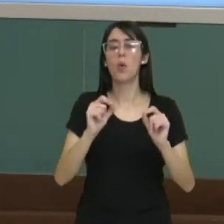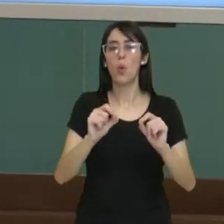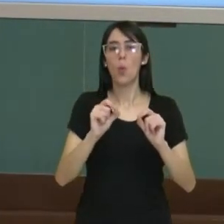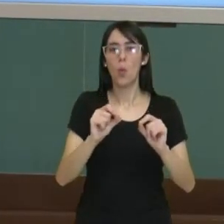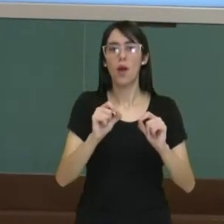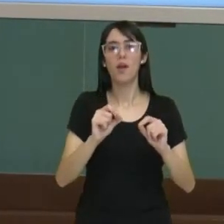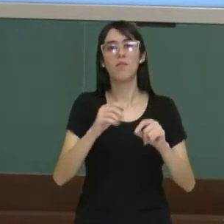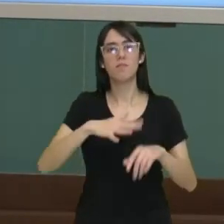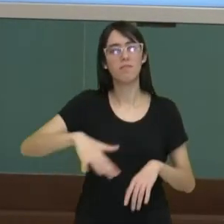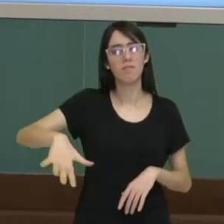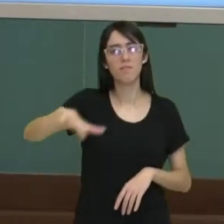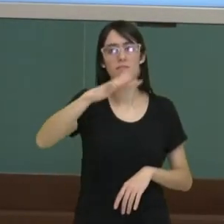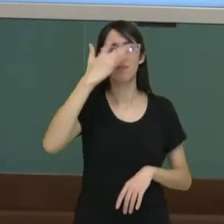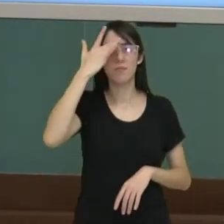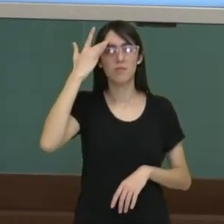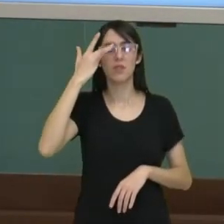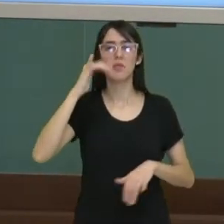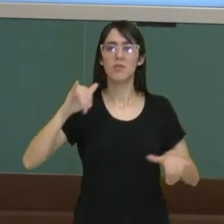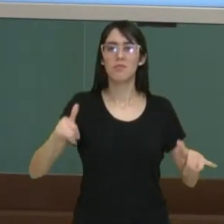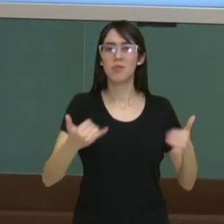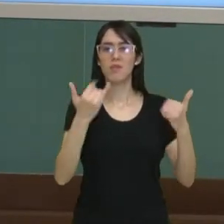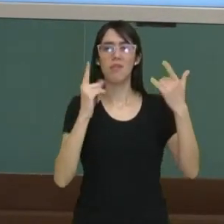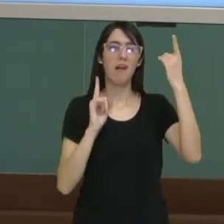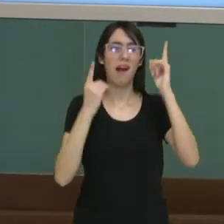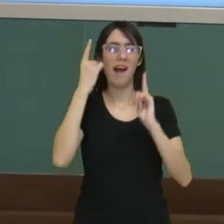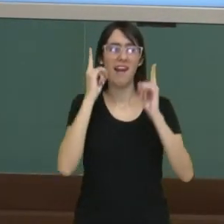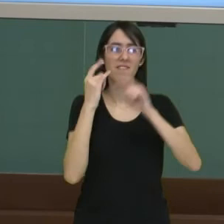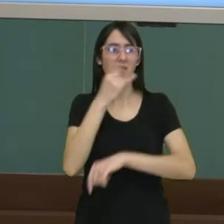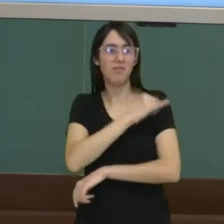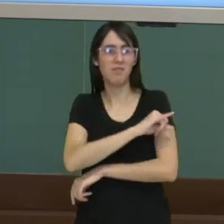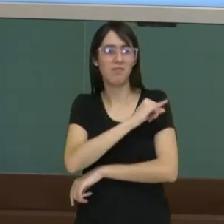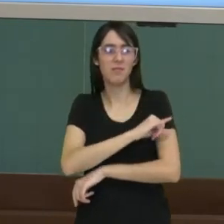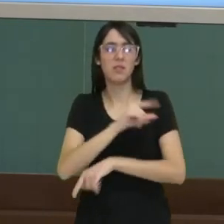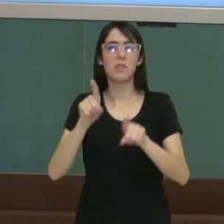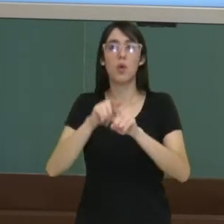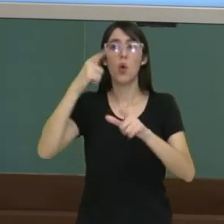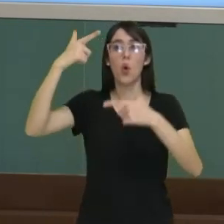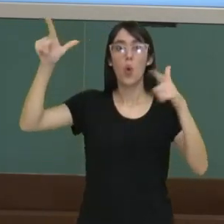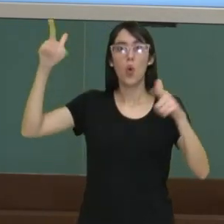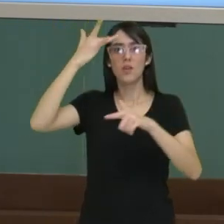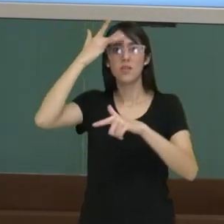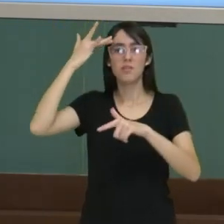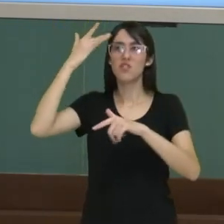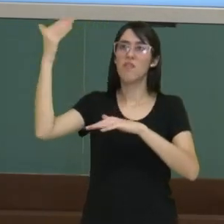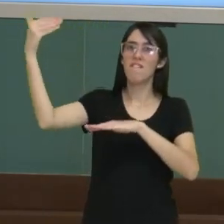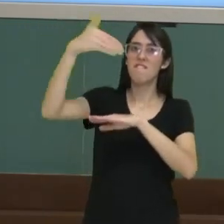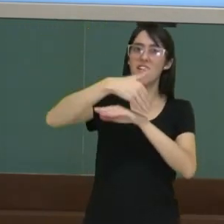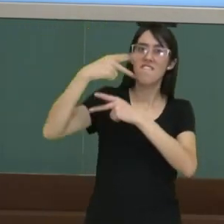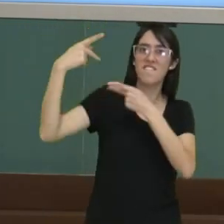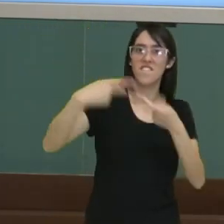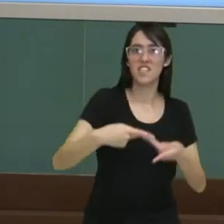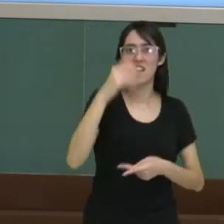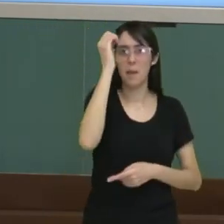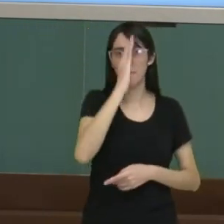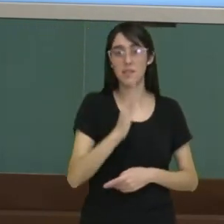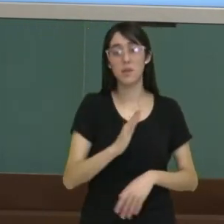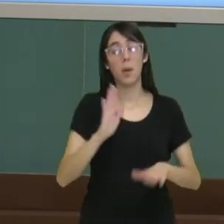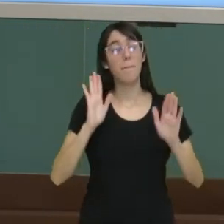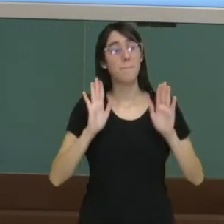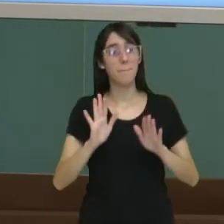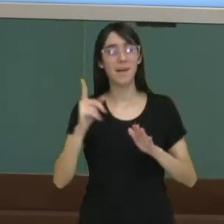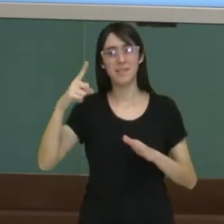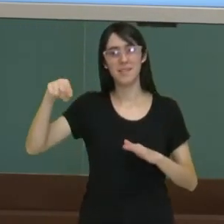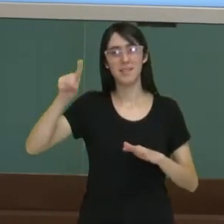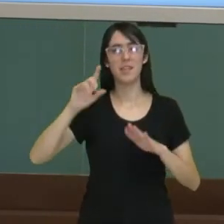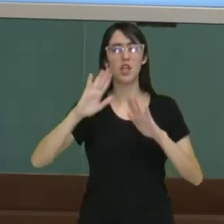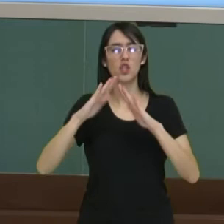que ocorra o carnaval carioca, né? Para atrair o turista para o Brasil. Mas um dos deveres das escolas de